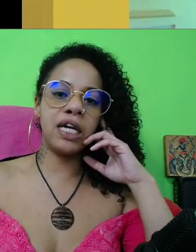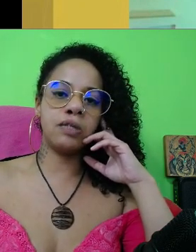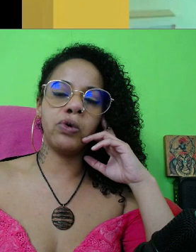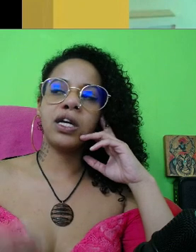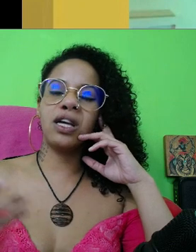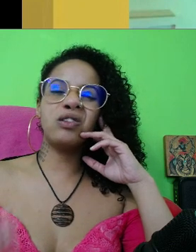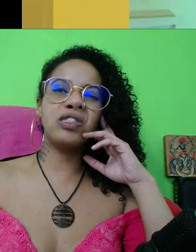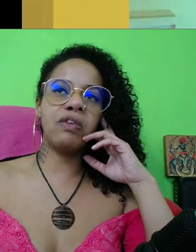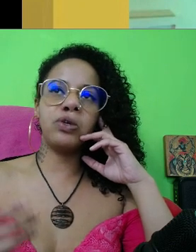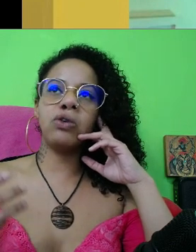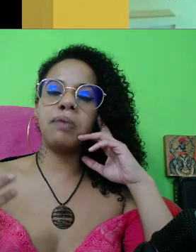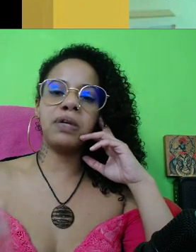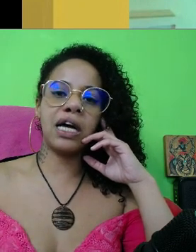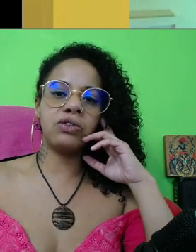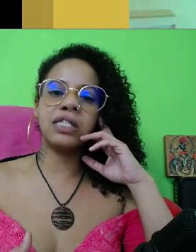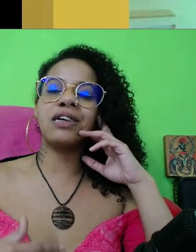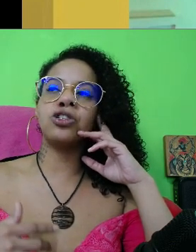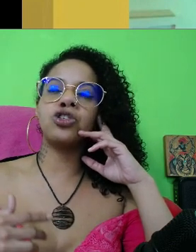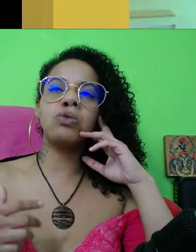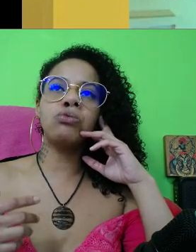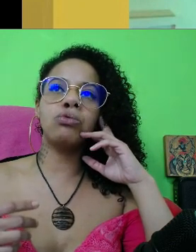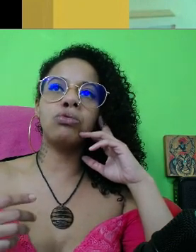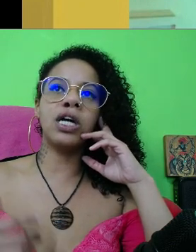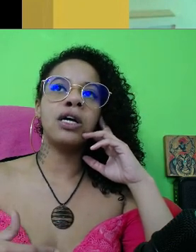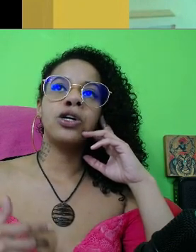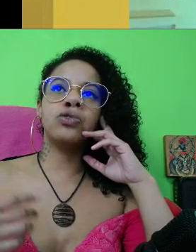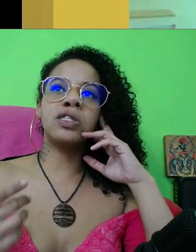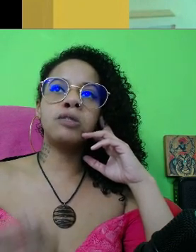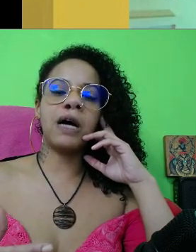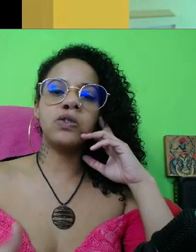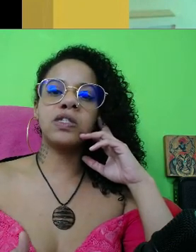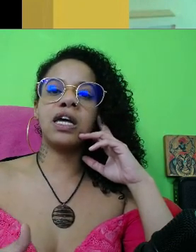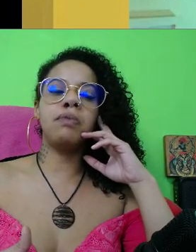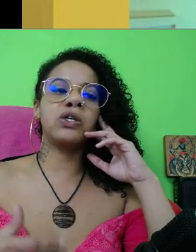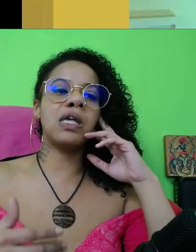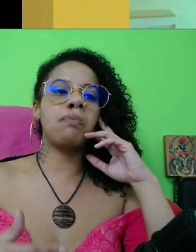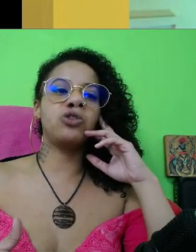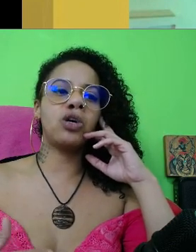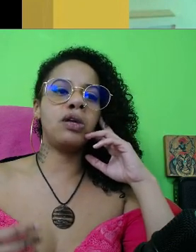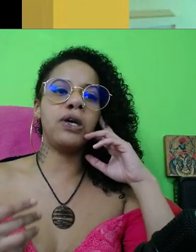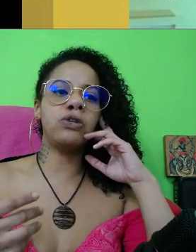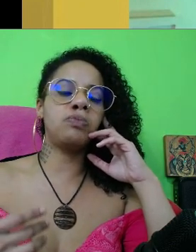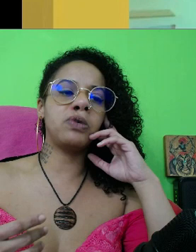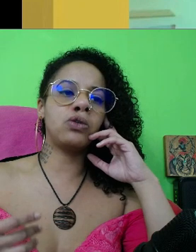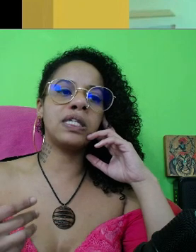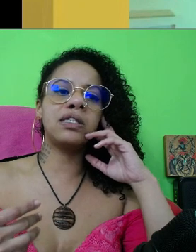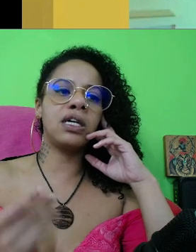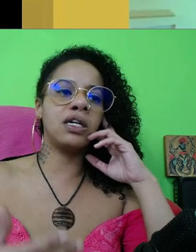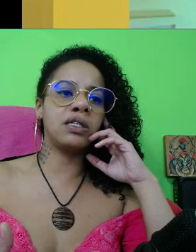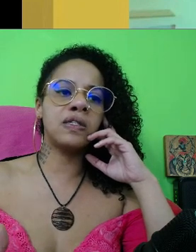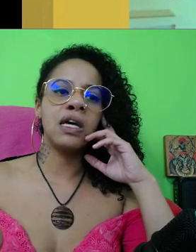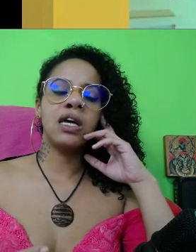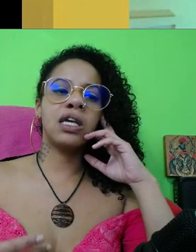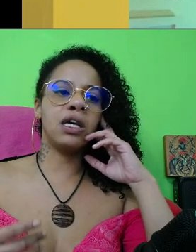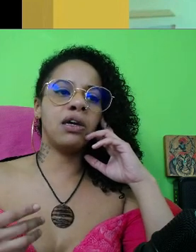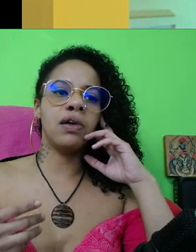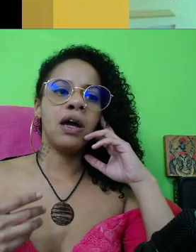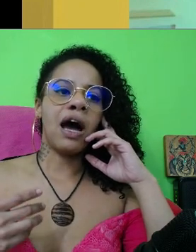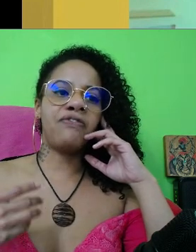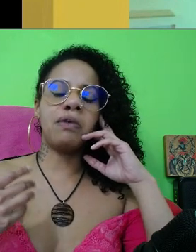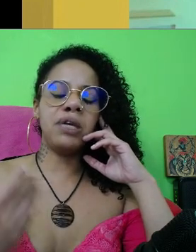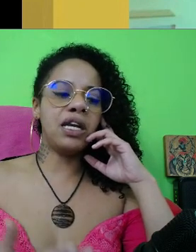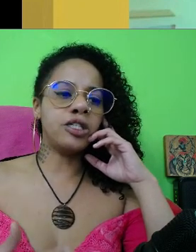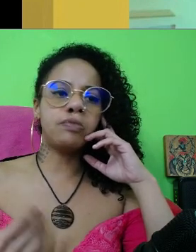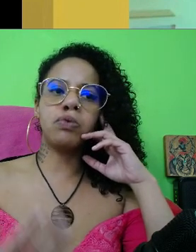acolhimento mesmo que inclusive é muito replicado nas casas de cultura nos Espaços aí por exemplo de acolhimento de pessoas trans que